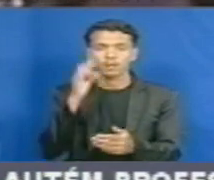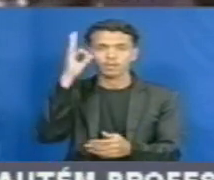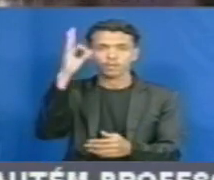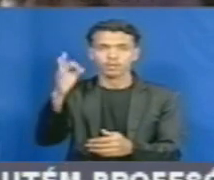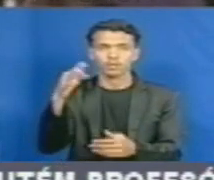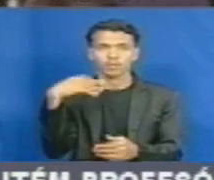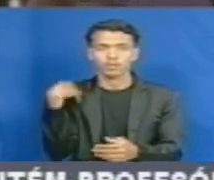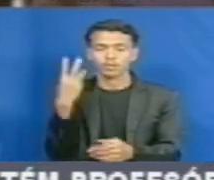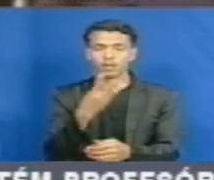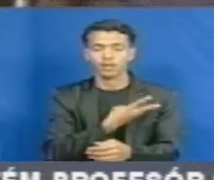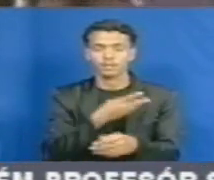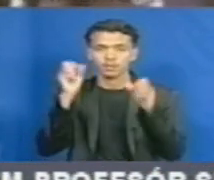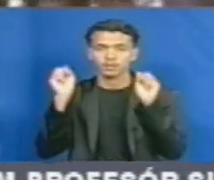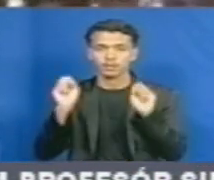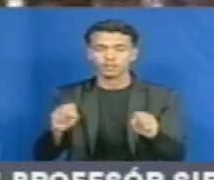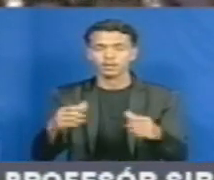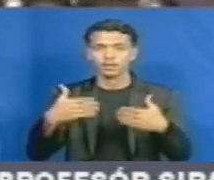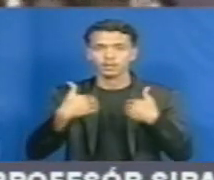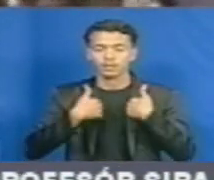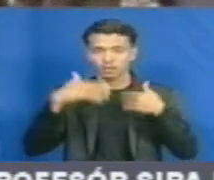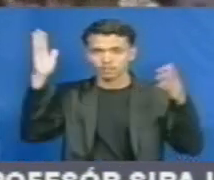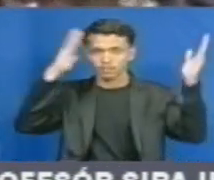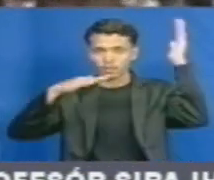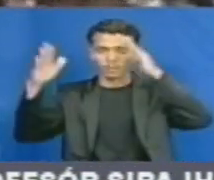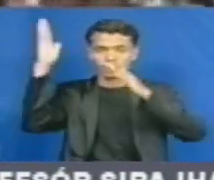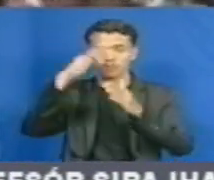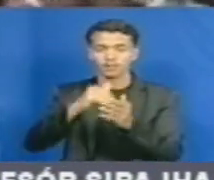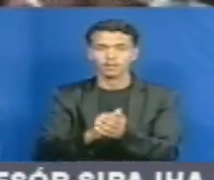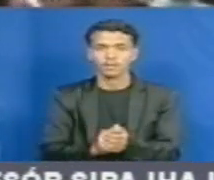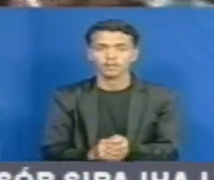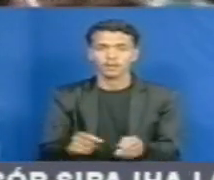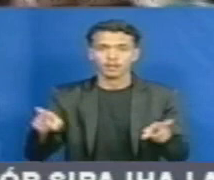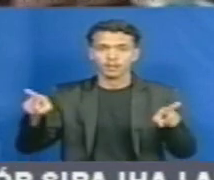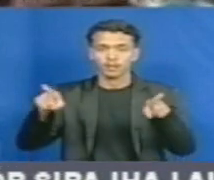kami sebele kari ia failan su tuang ka o lawensa leans si